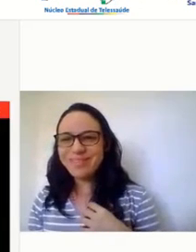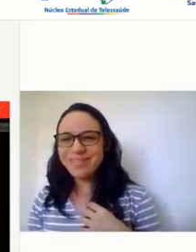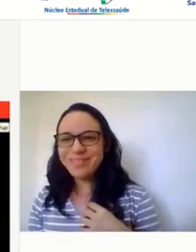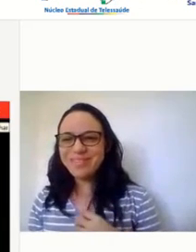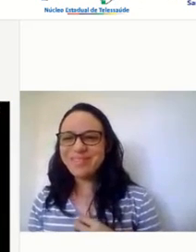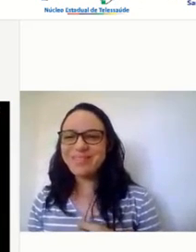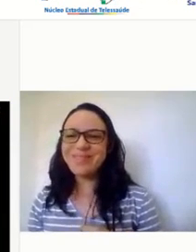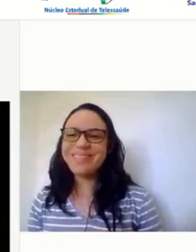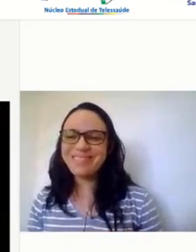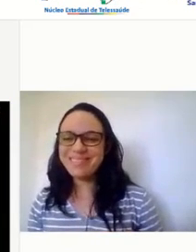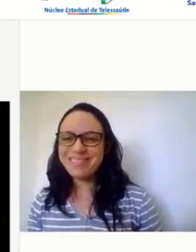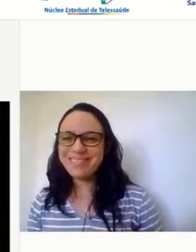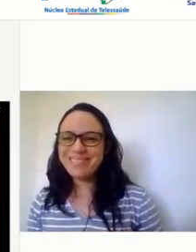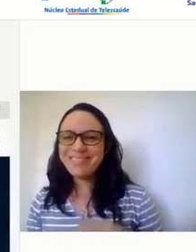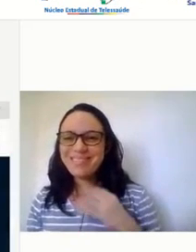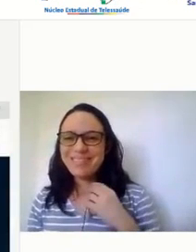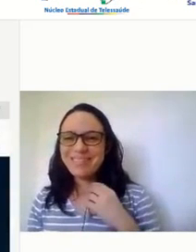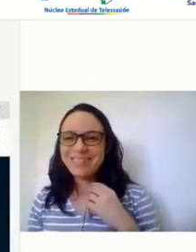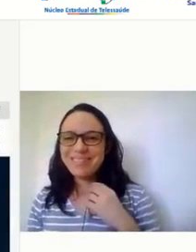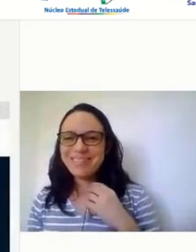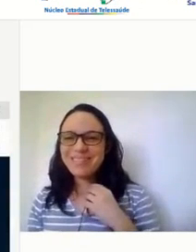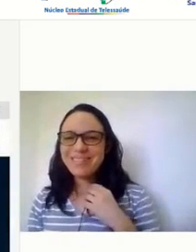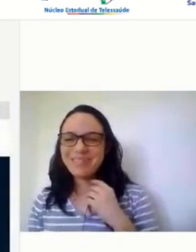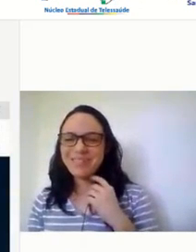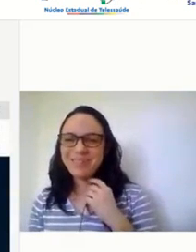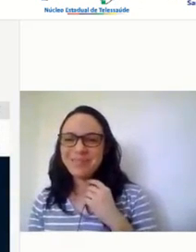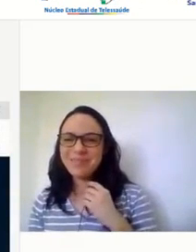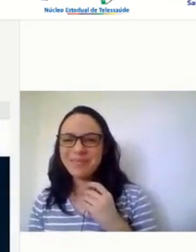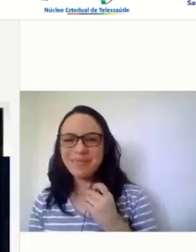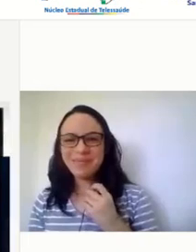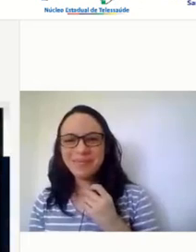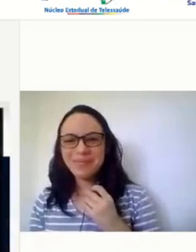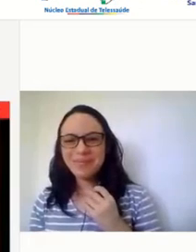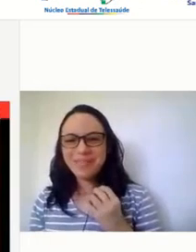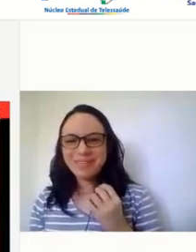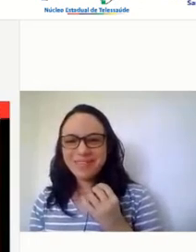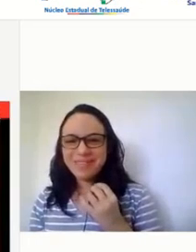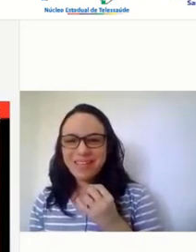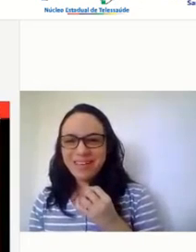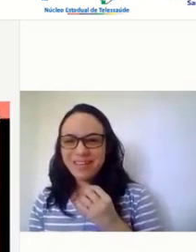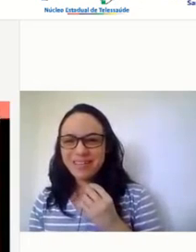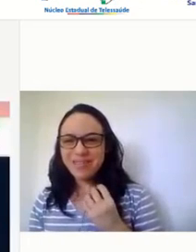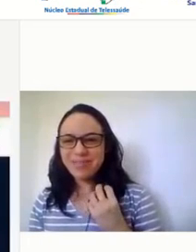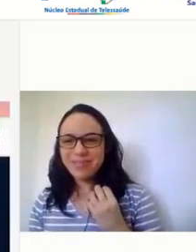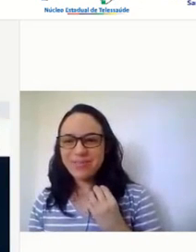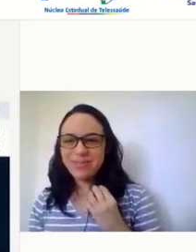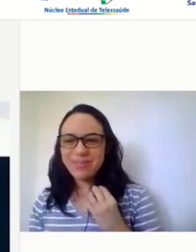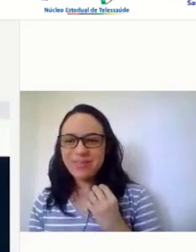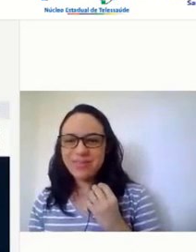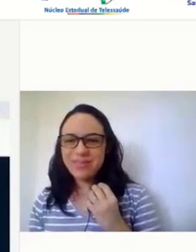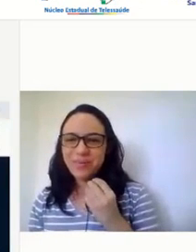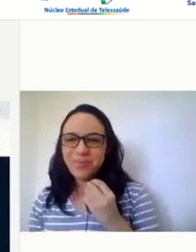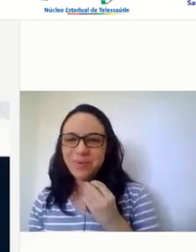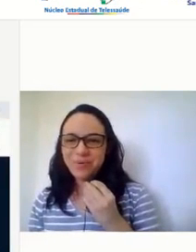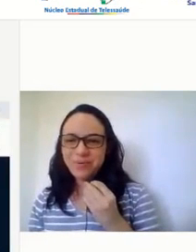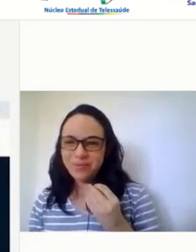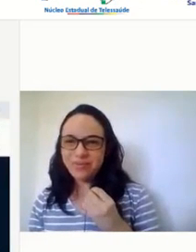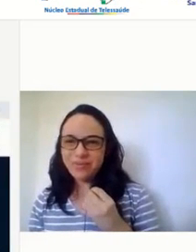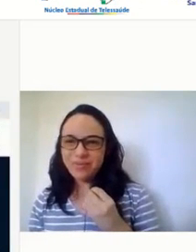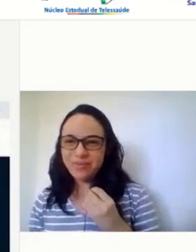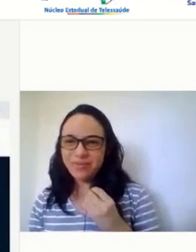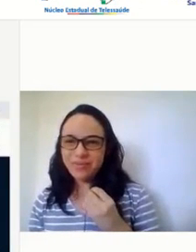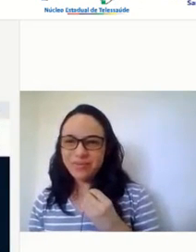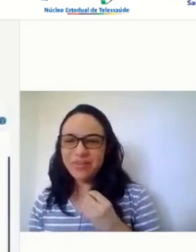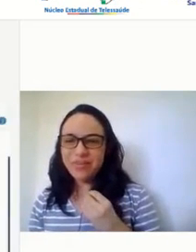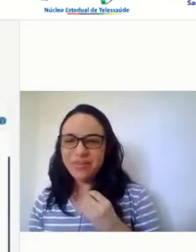bom o texto inclui pra tatu ventre e se fosse um brilho